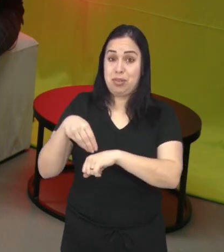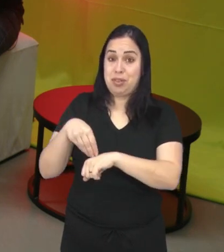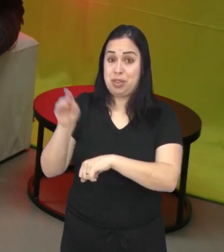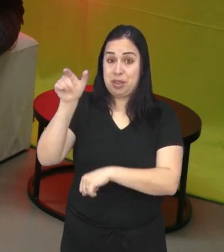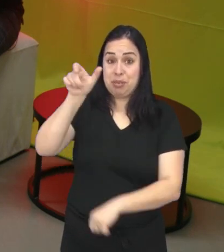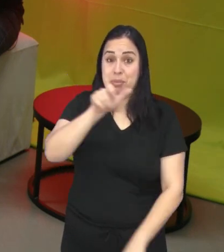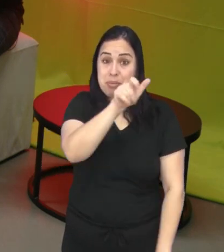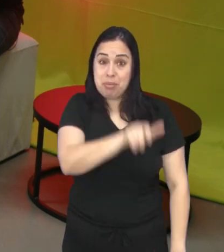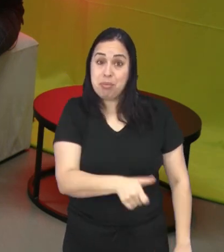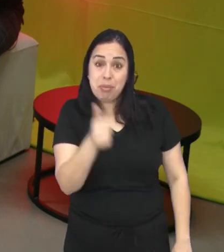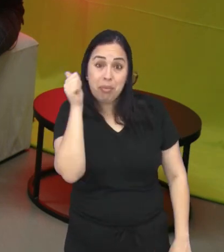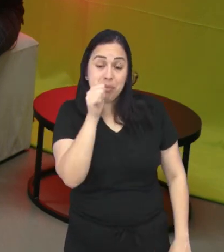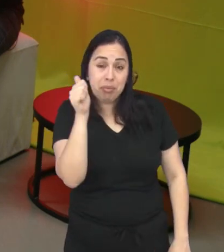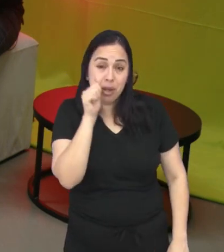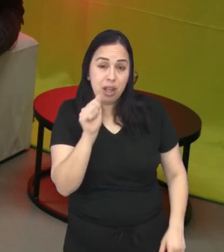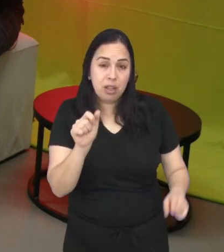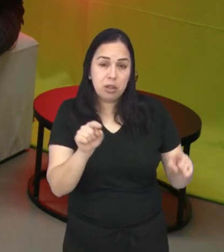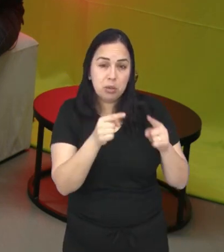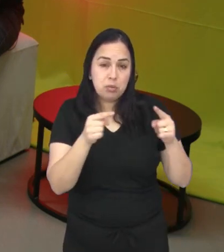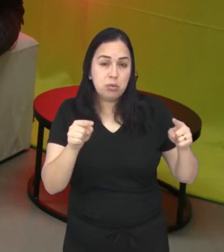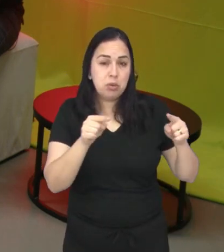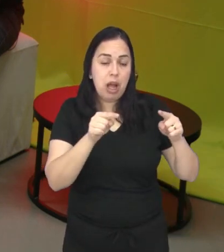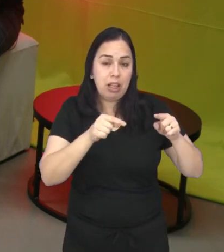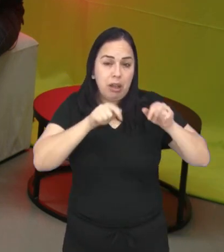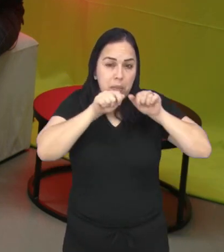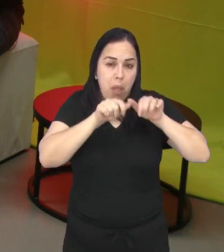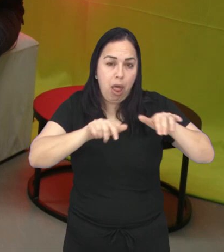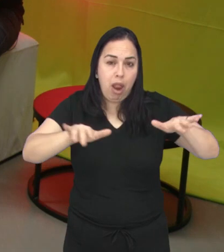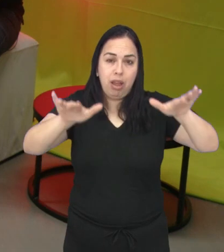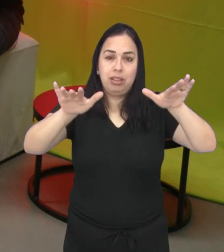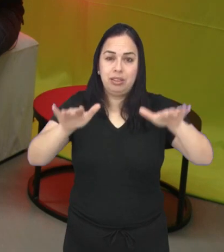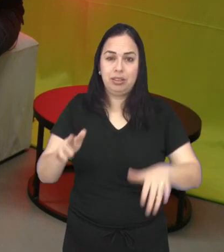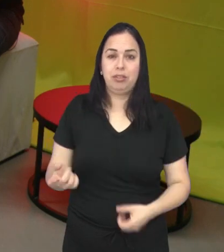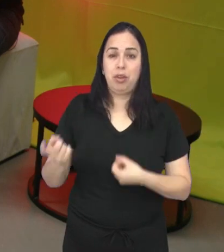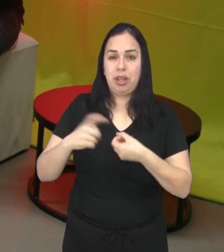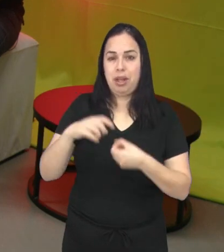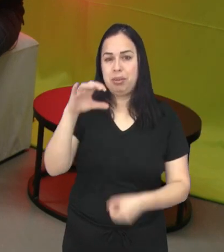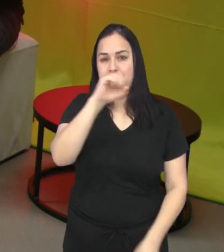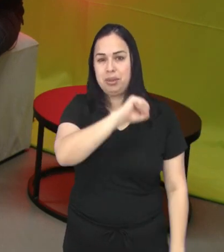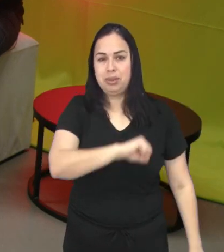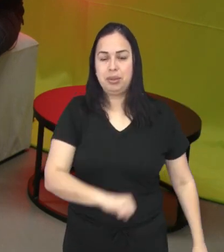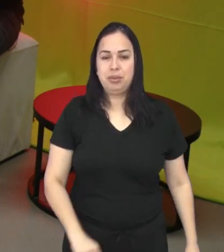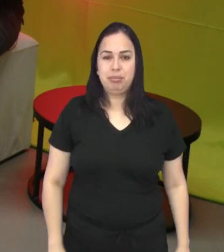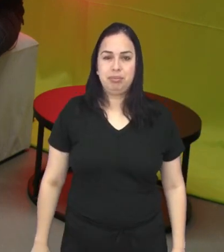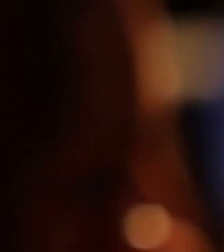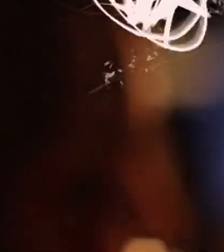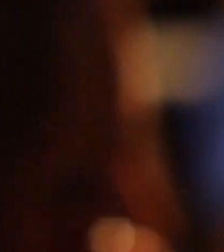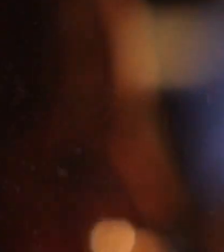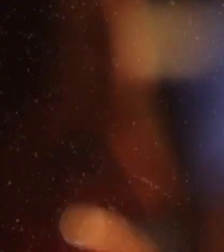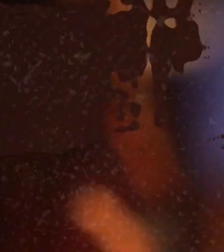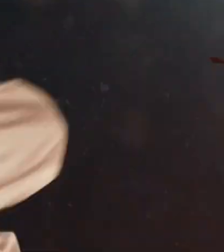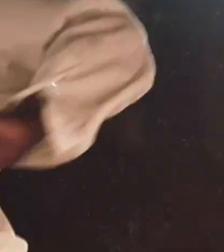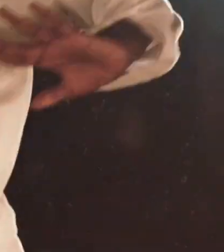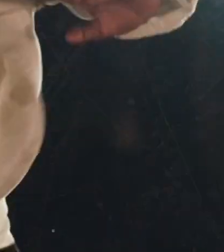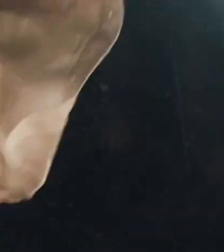E também a gente vai fazer a indicação de uma artista joseense que está estourando, conquistando o país. A gente já volta.